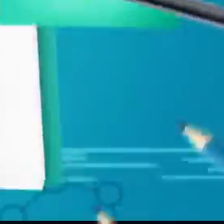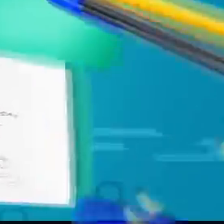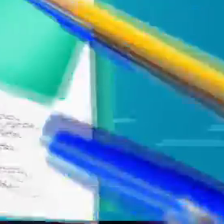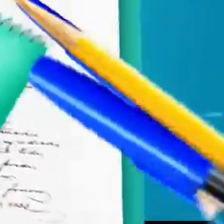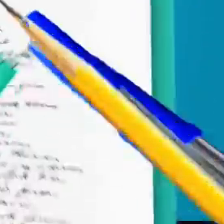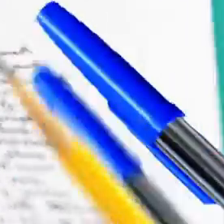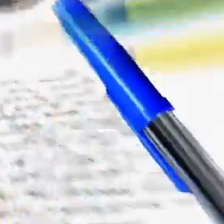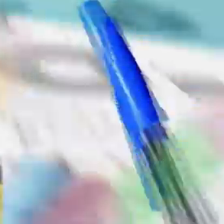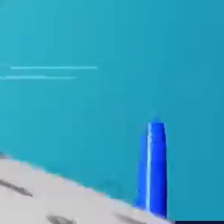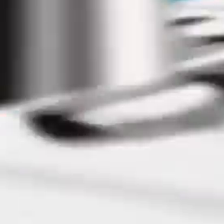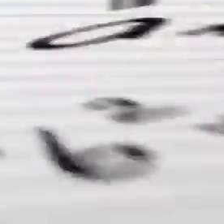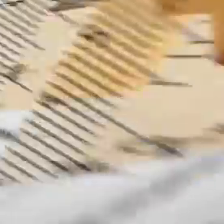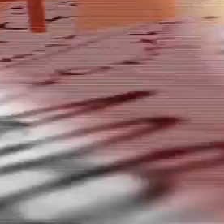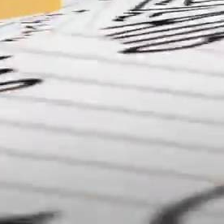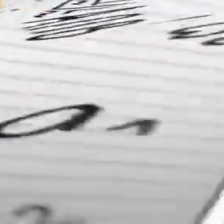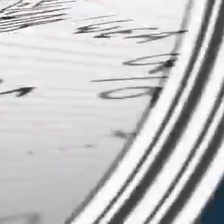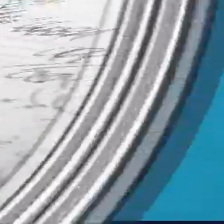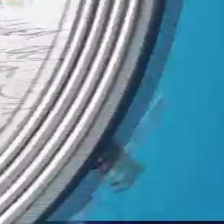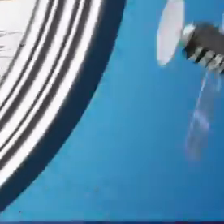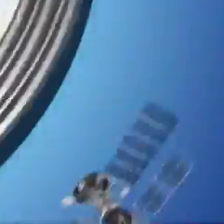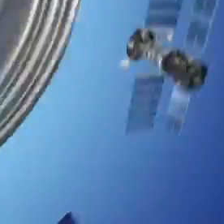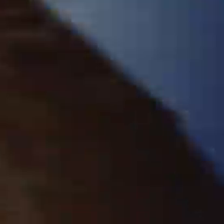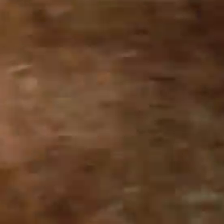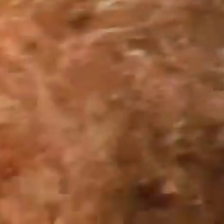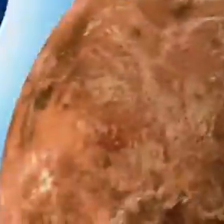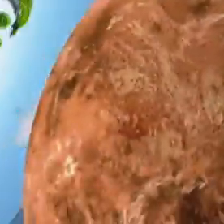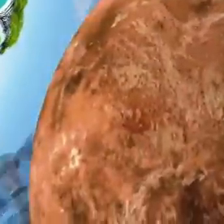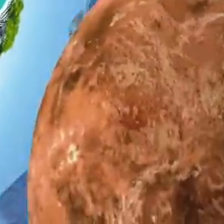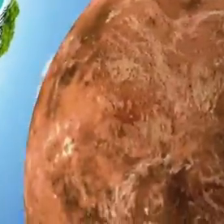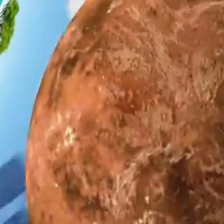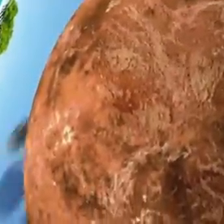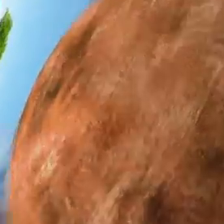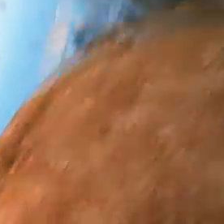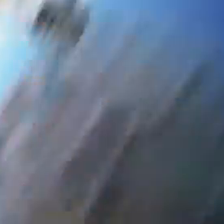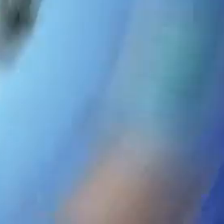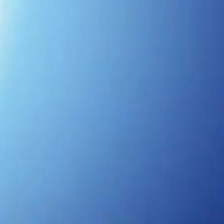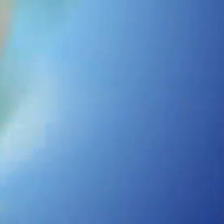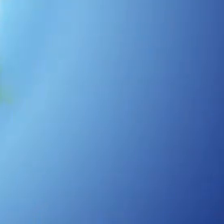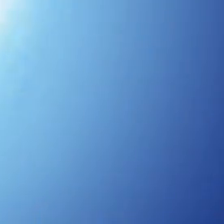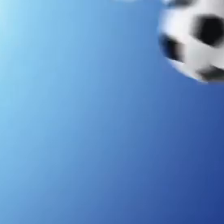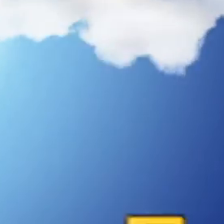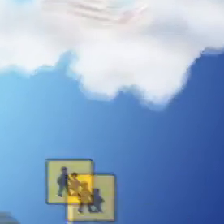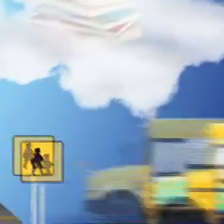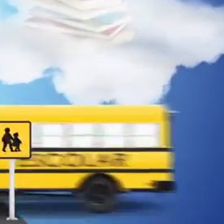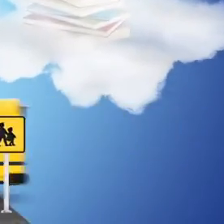E aí E aí